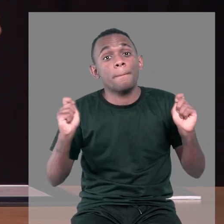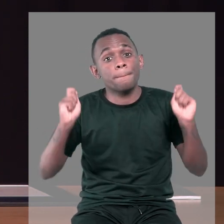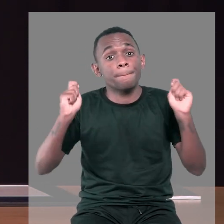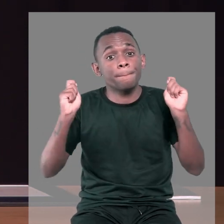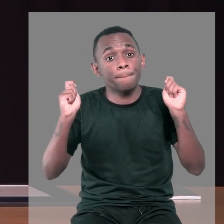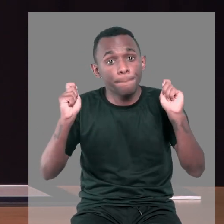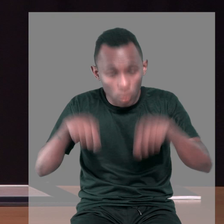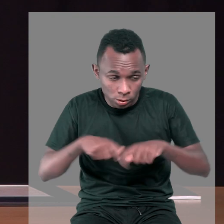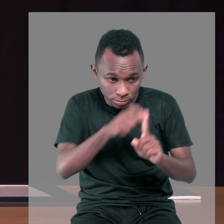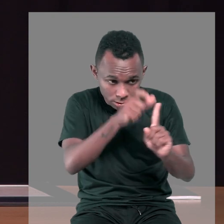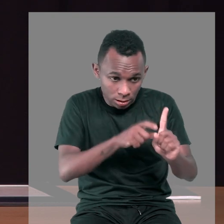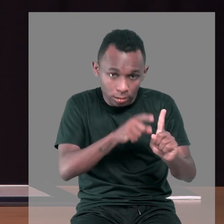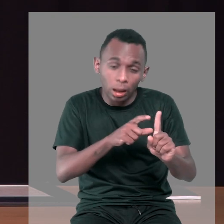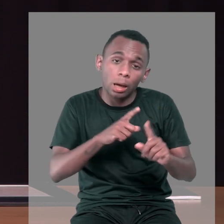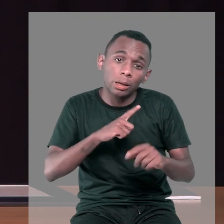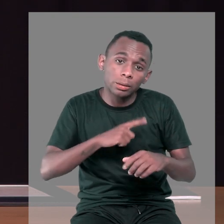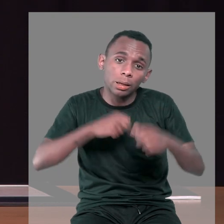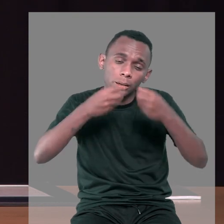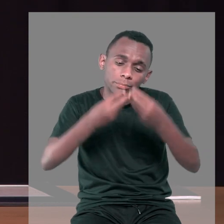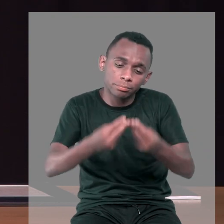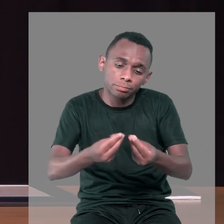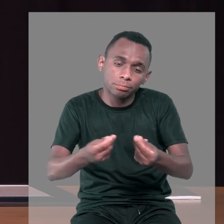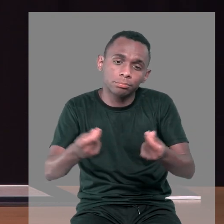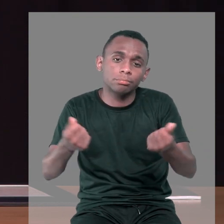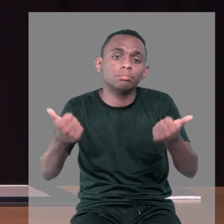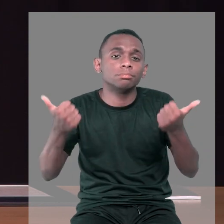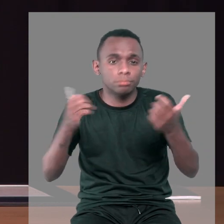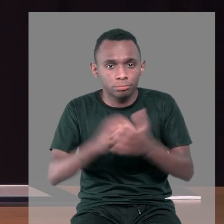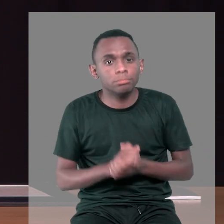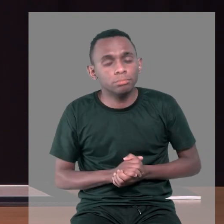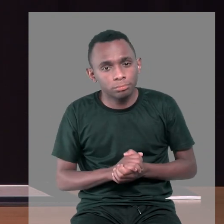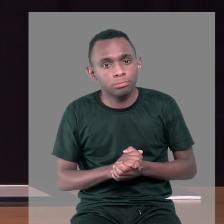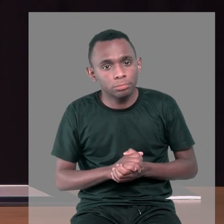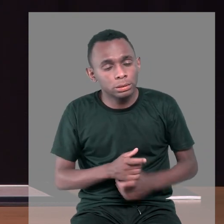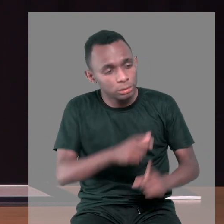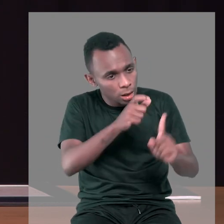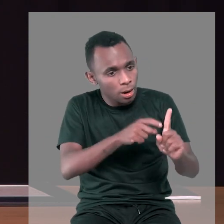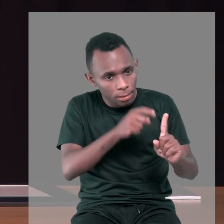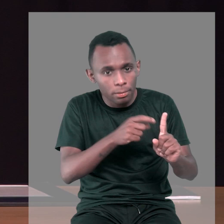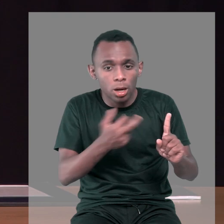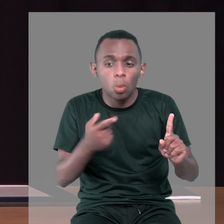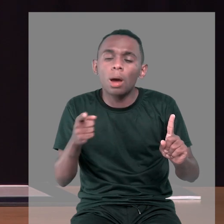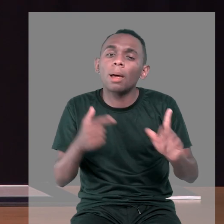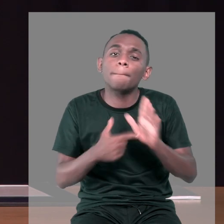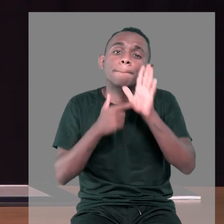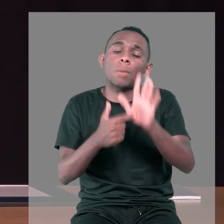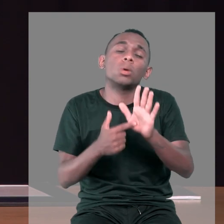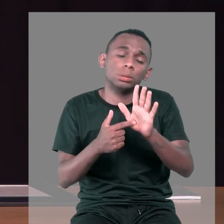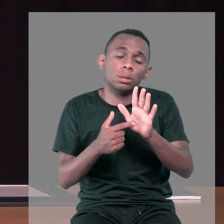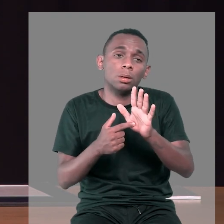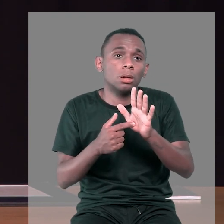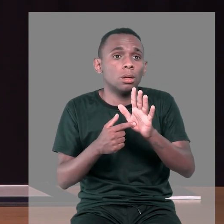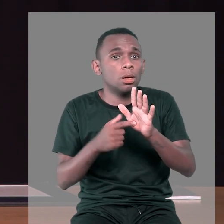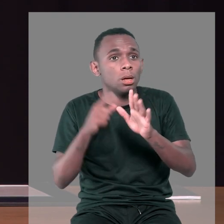possibilidade, então ela tem de diluir esse Eichmann, como ela retrata,